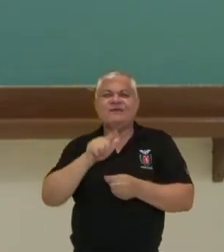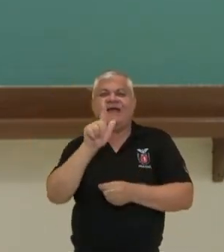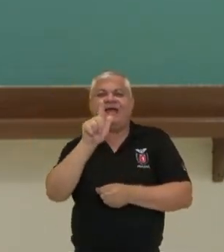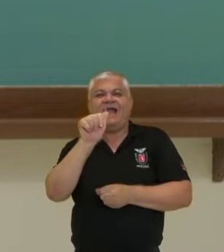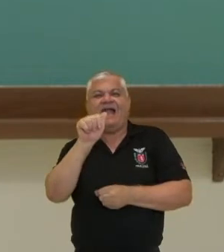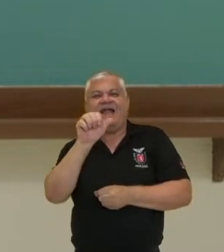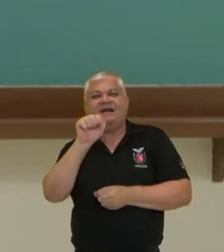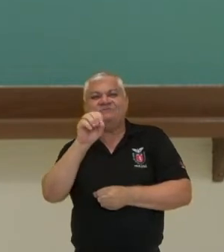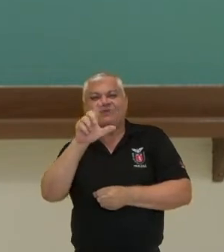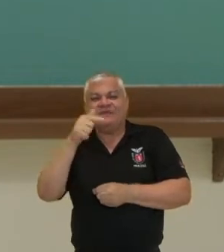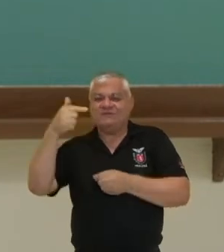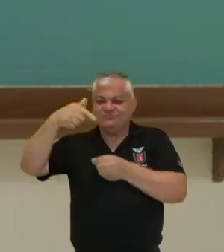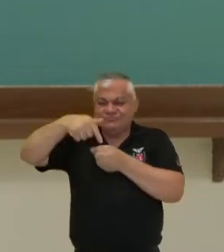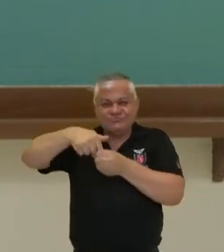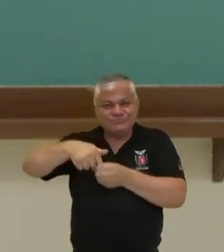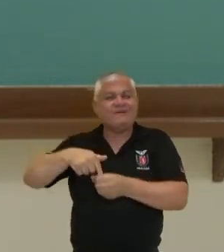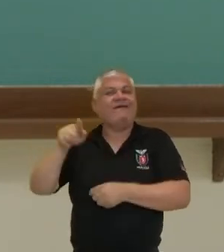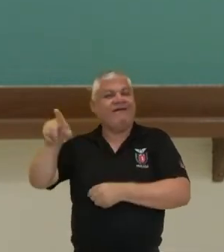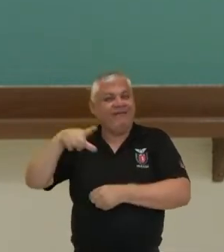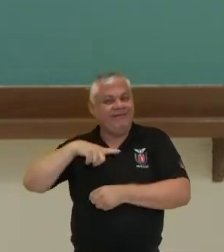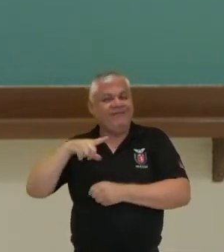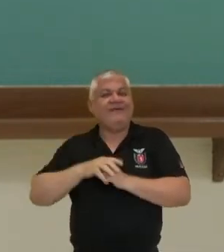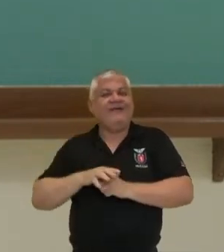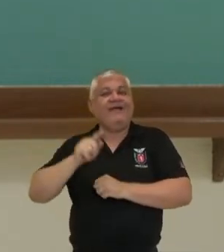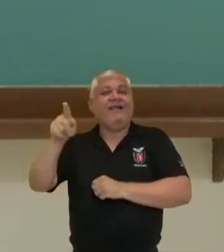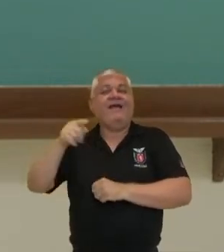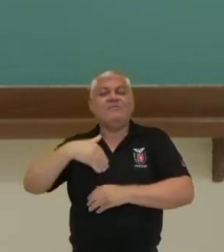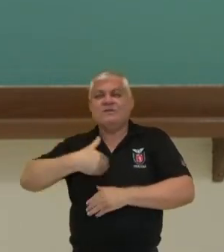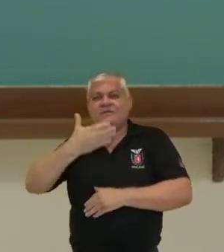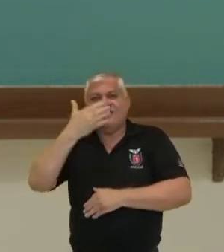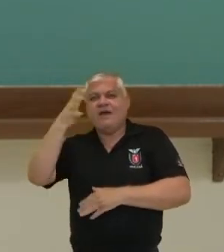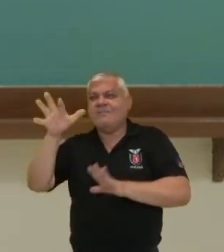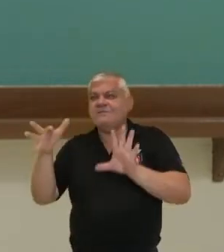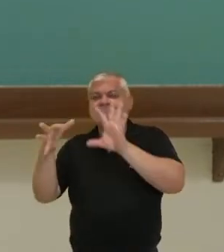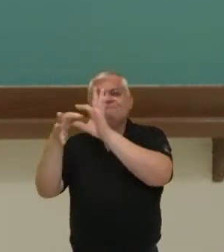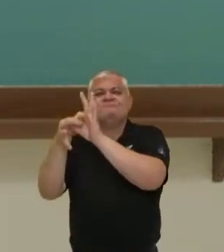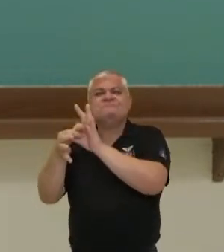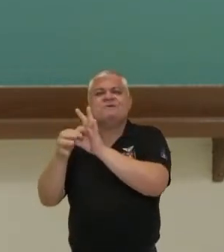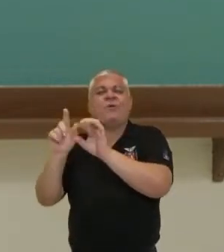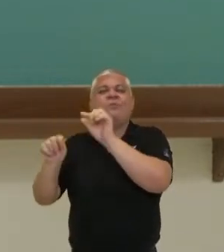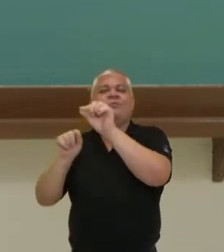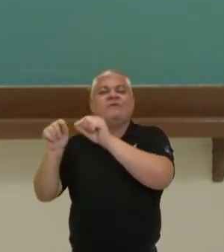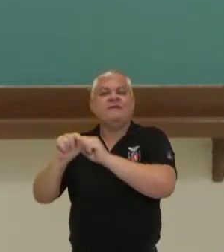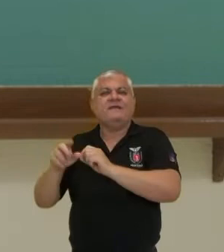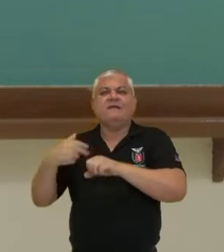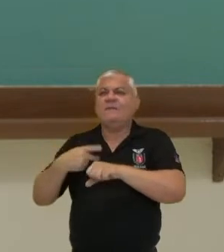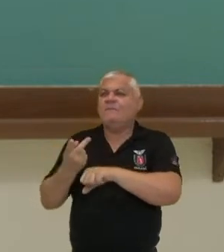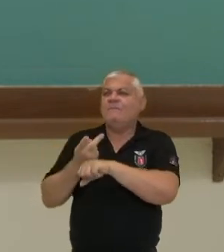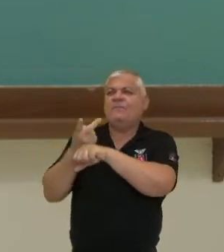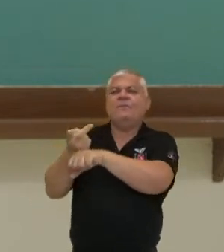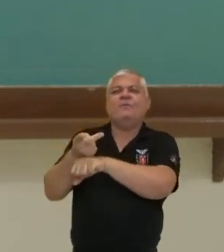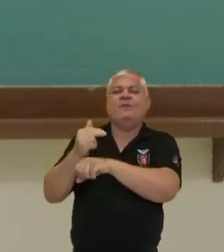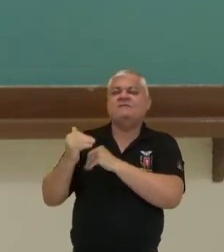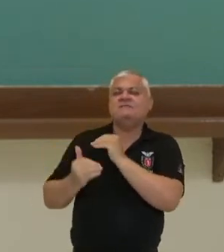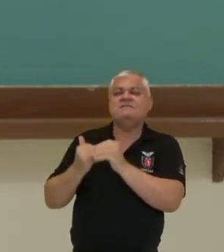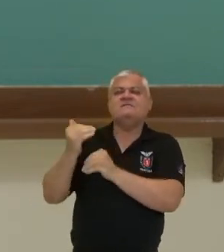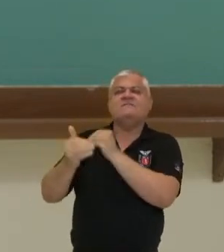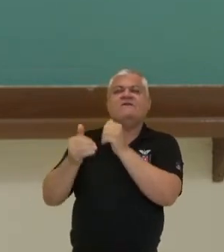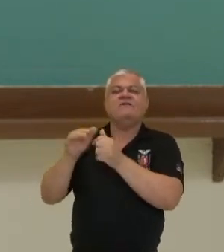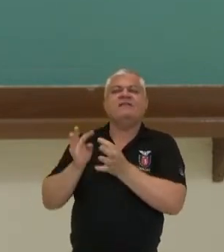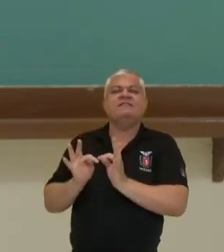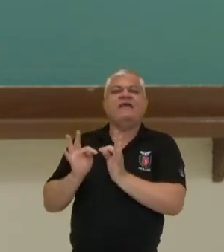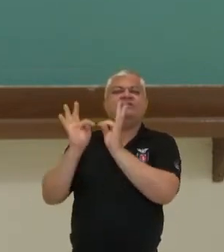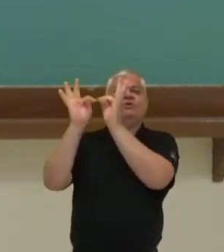Além disso quando nós falamos dos Emirados Árabes Unidos eles buscam na atualidade desenvolver